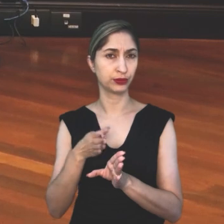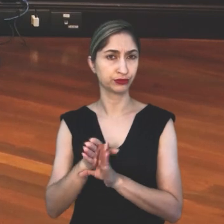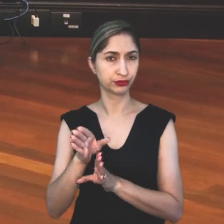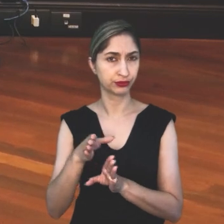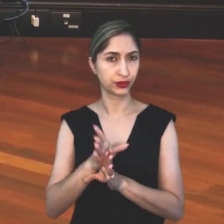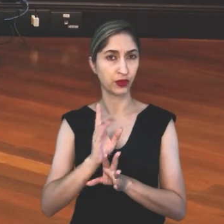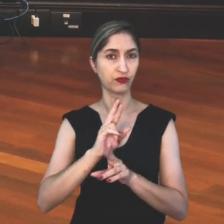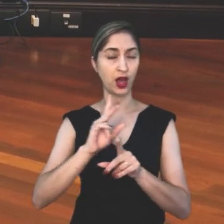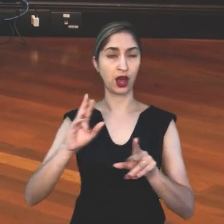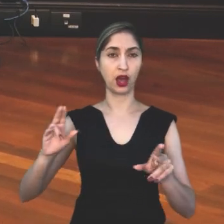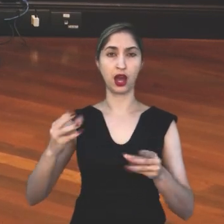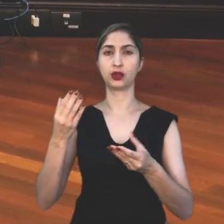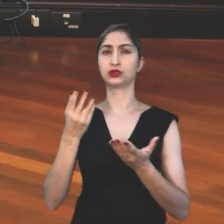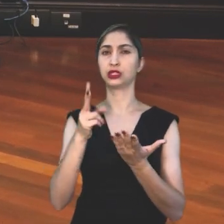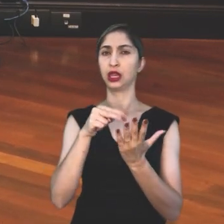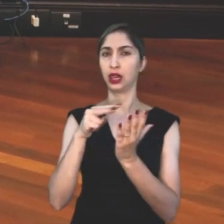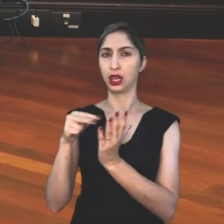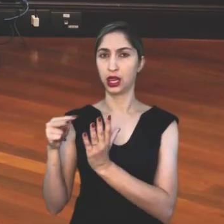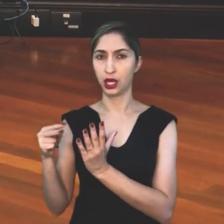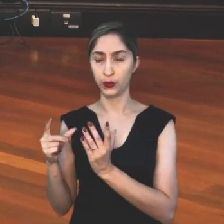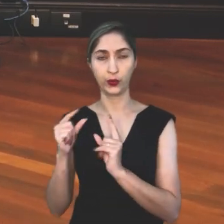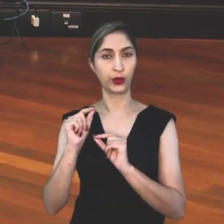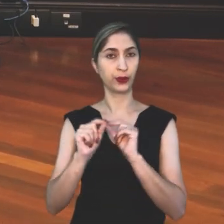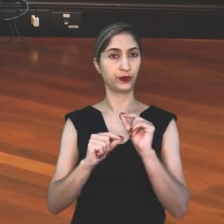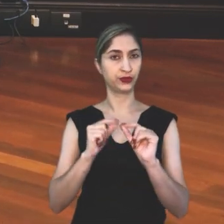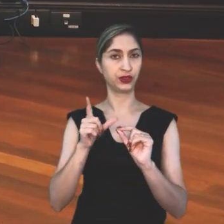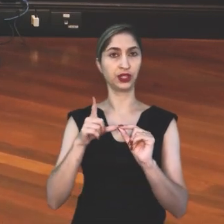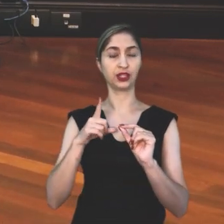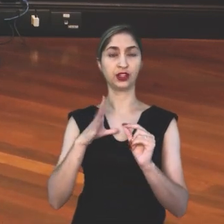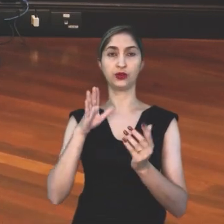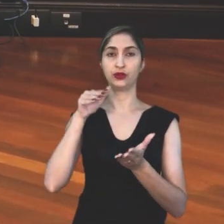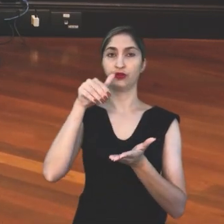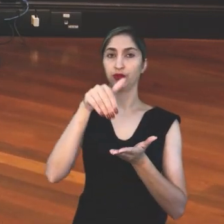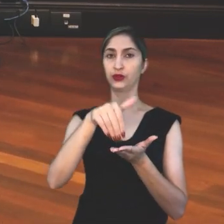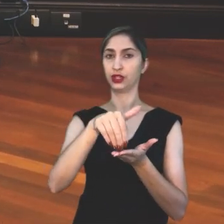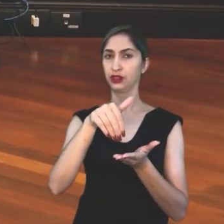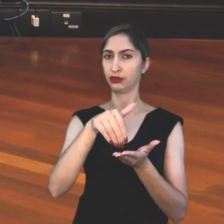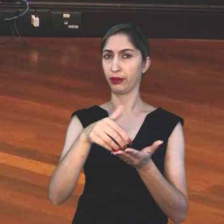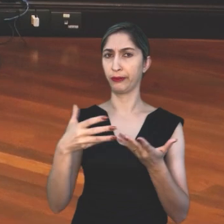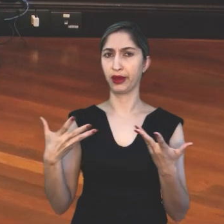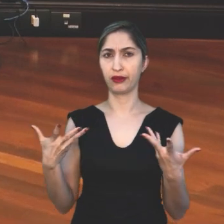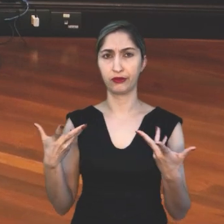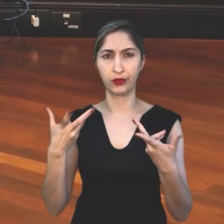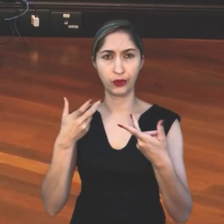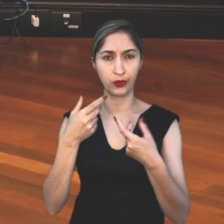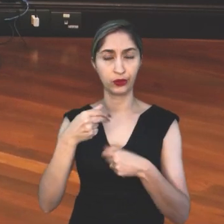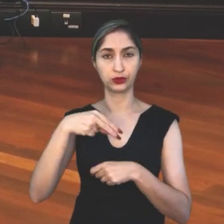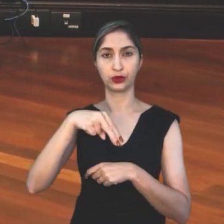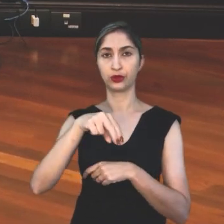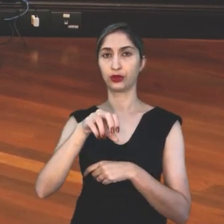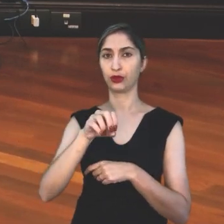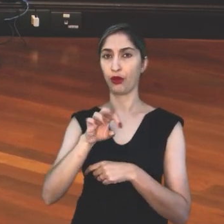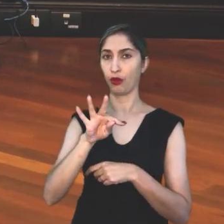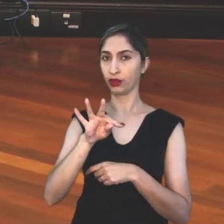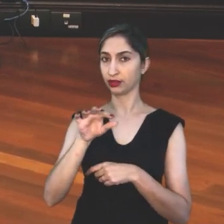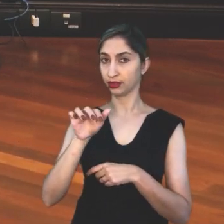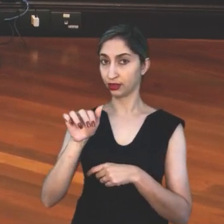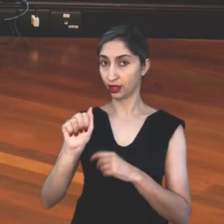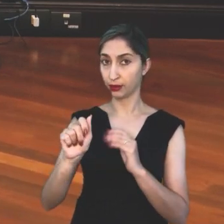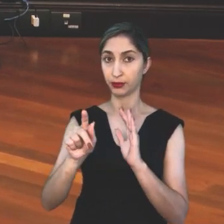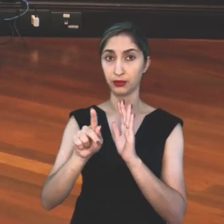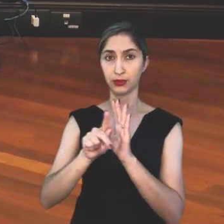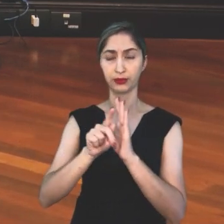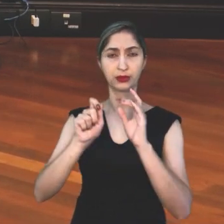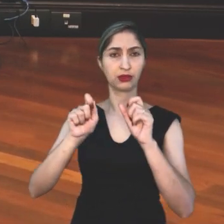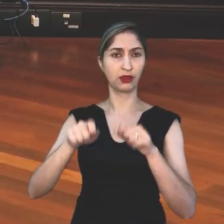são várias dicas. Muito importante também são as dicas de leitura, então a gente tem as notas ao final, que é